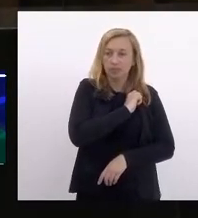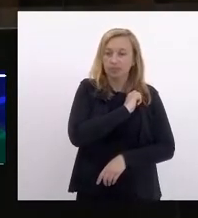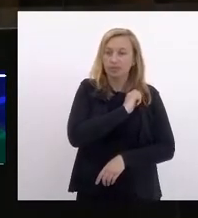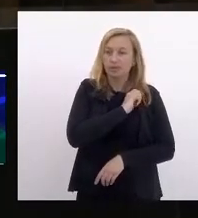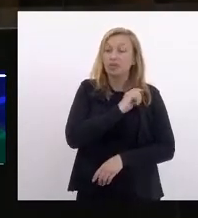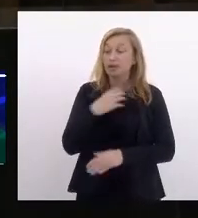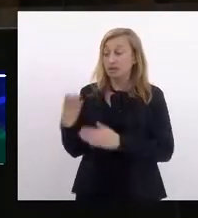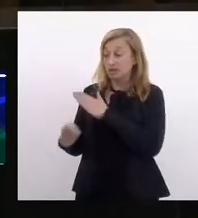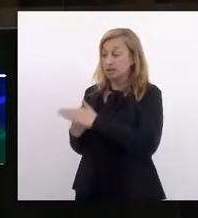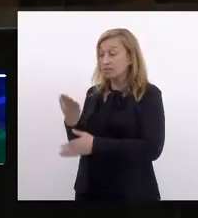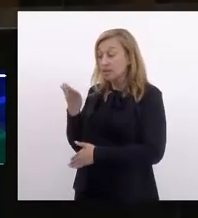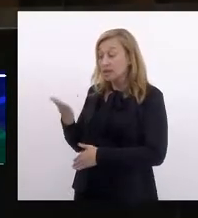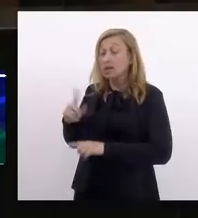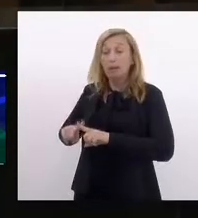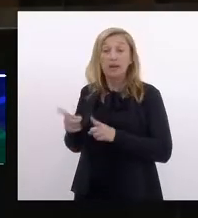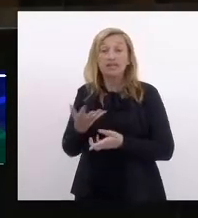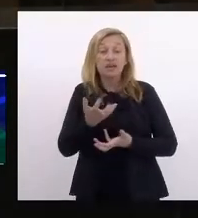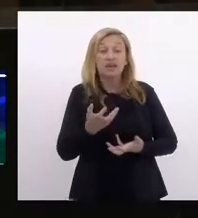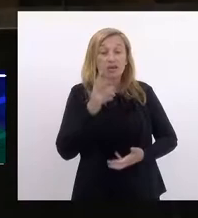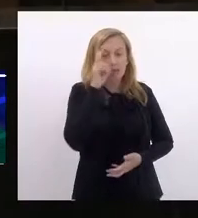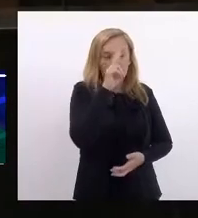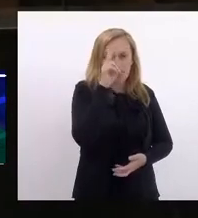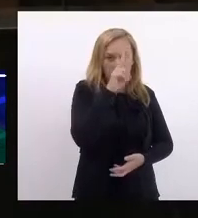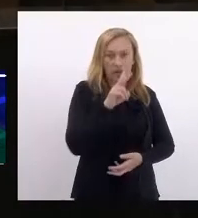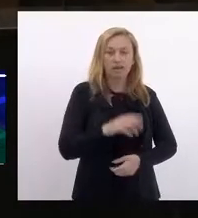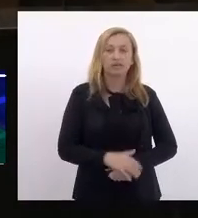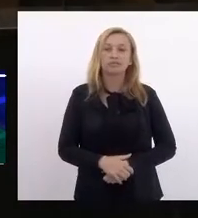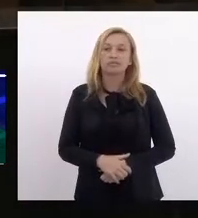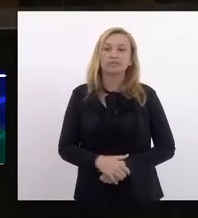ThyssenKrupp, mas aqui queremos lembrar a